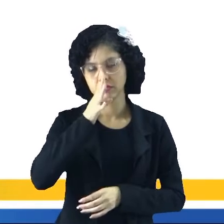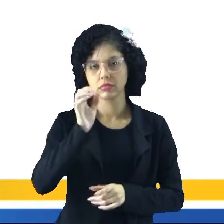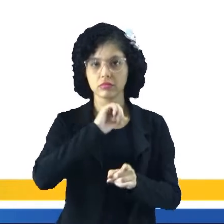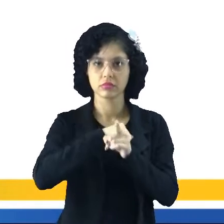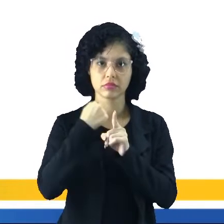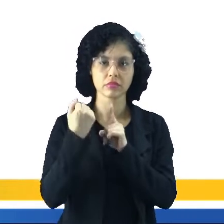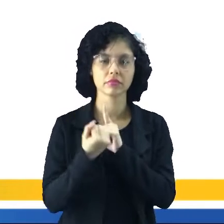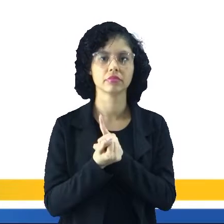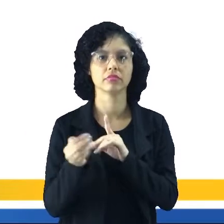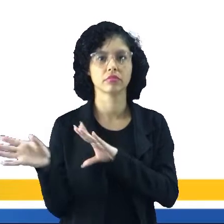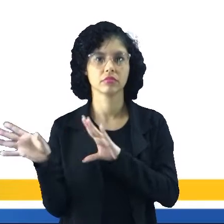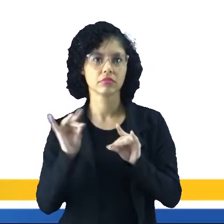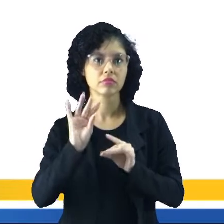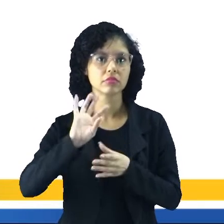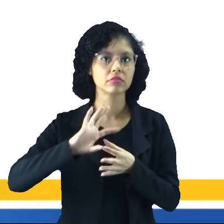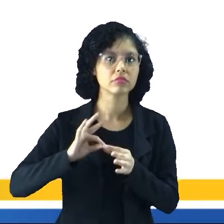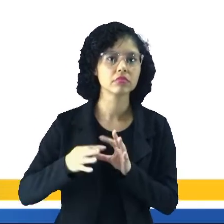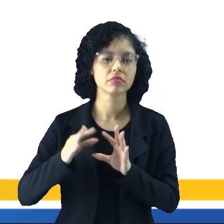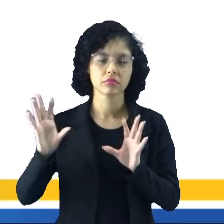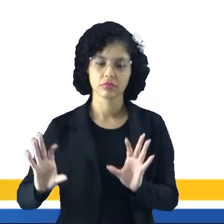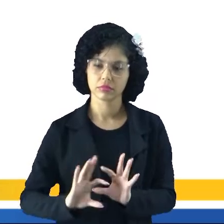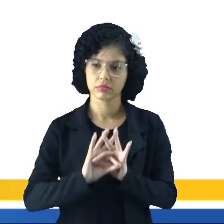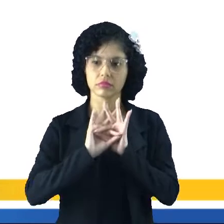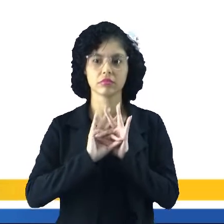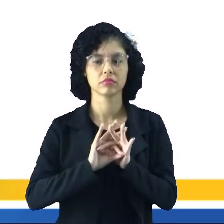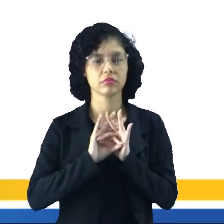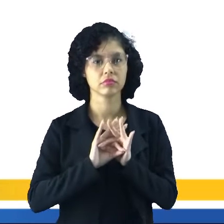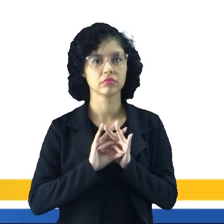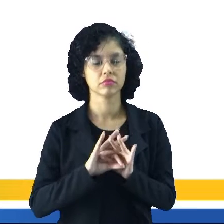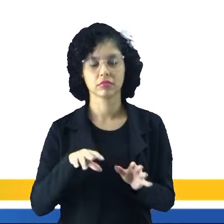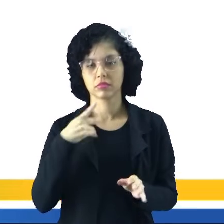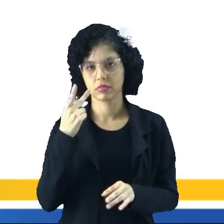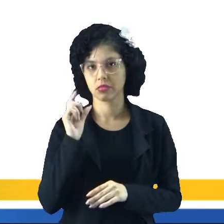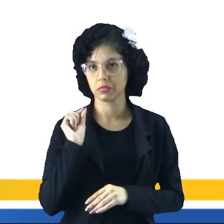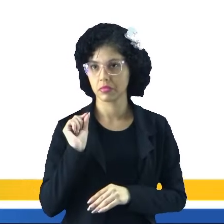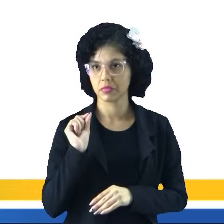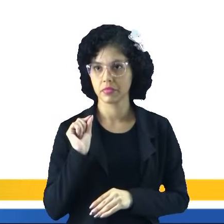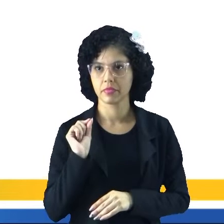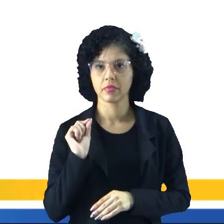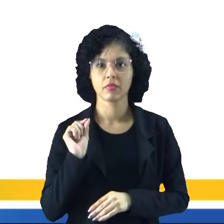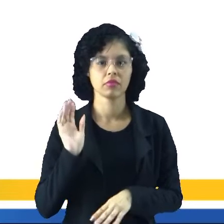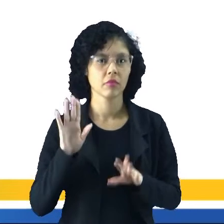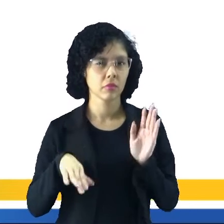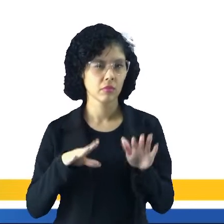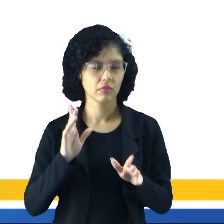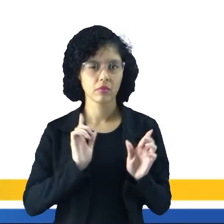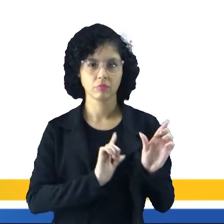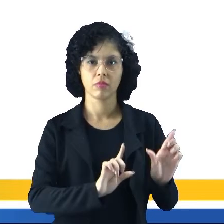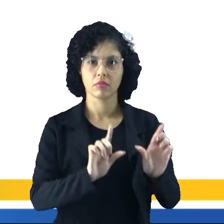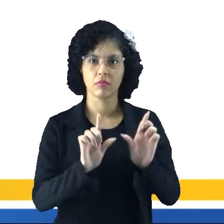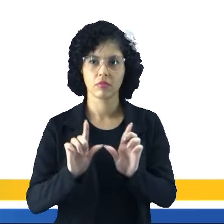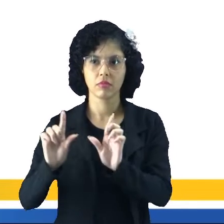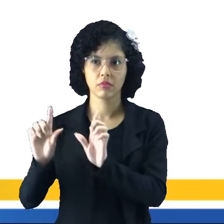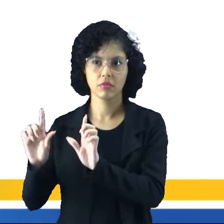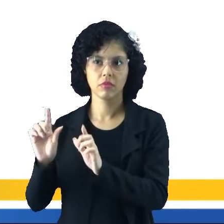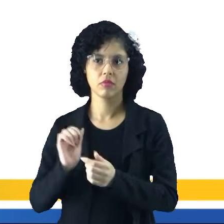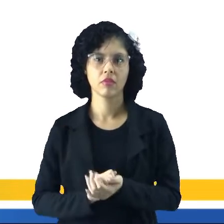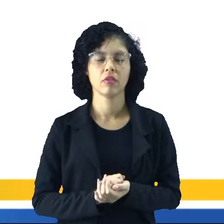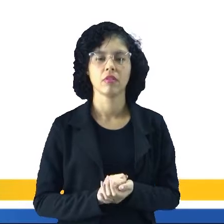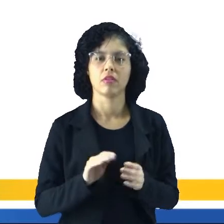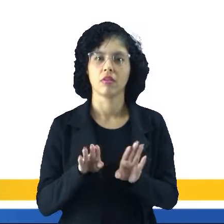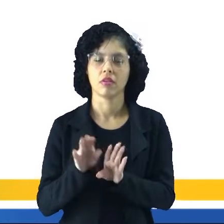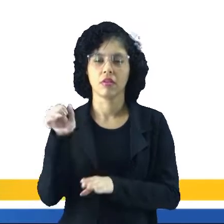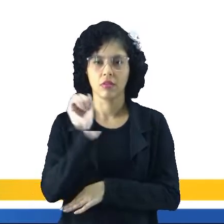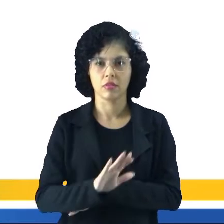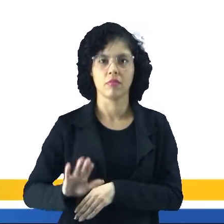social, elas trazem um contexto ali embutido, né? Costumo dizer que, às vezes, a tirinha, a charge, né, os quadrinhos em